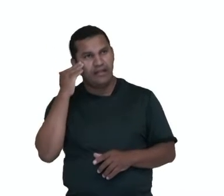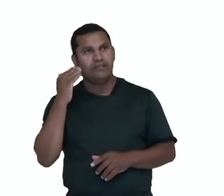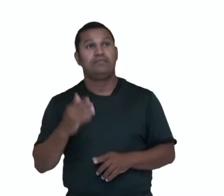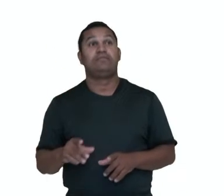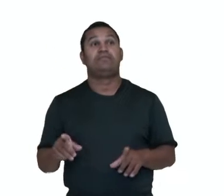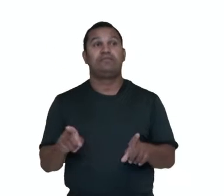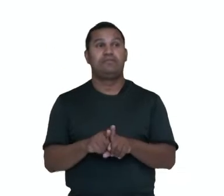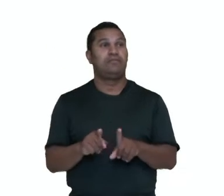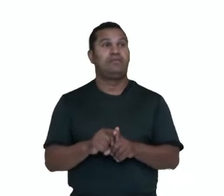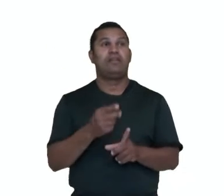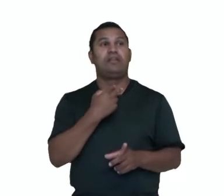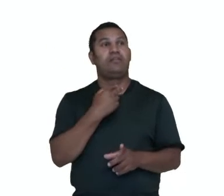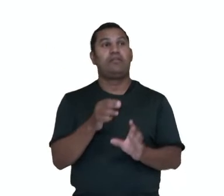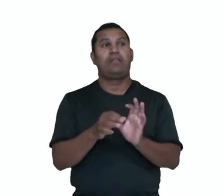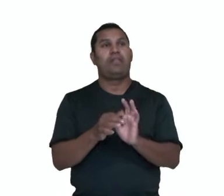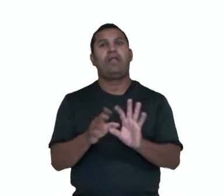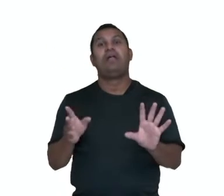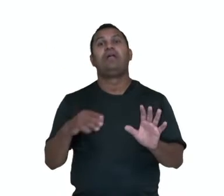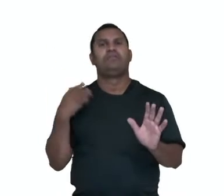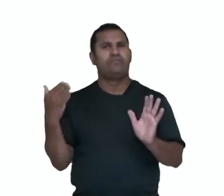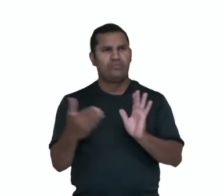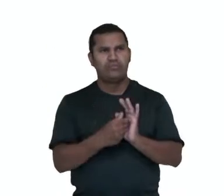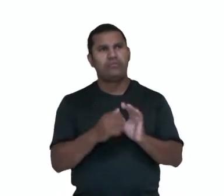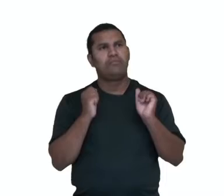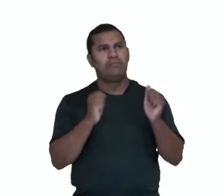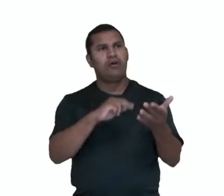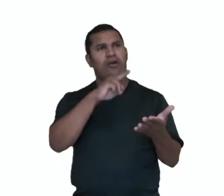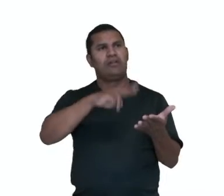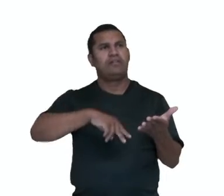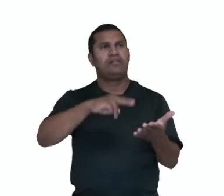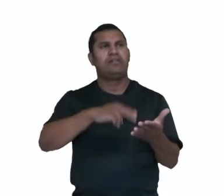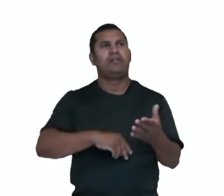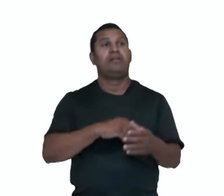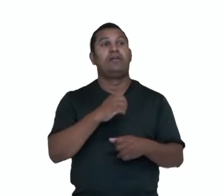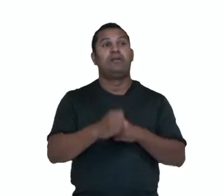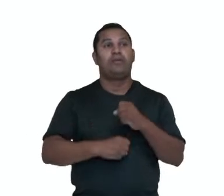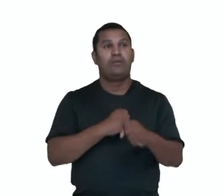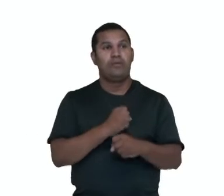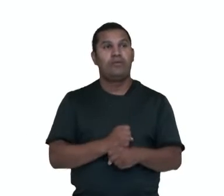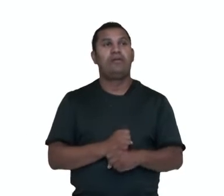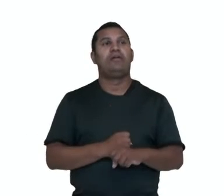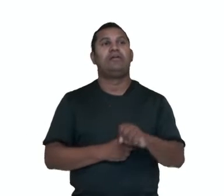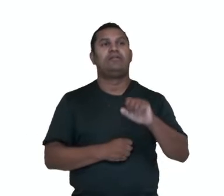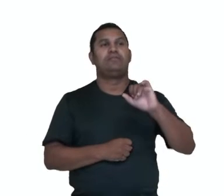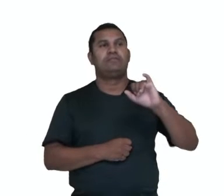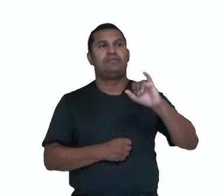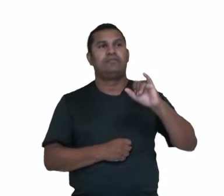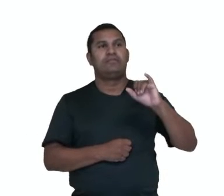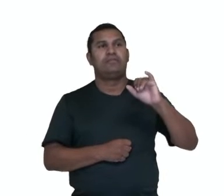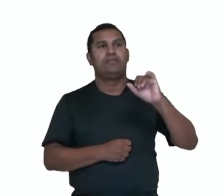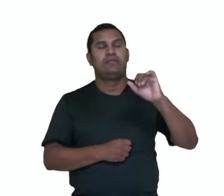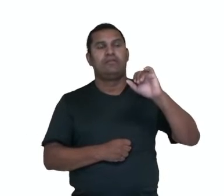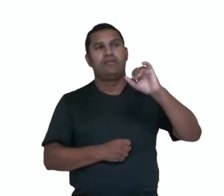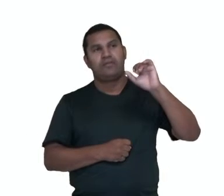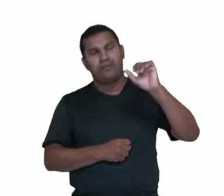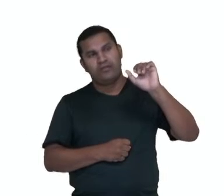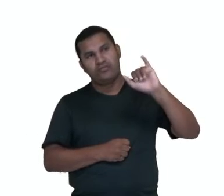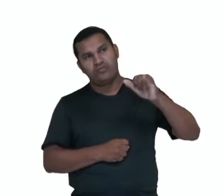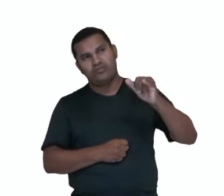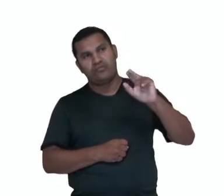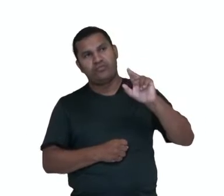diferente. Irmão do Jorel, livro fenomenal. O autor é Juliano Henrico, Helena Altman e Lucas